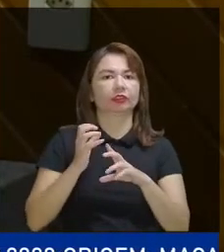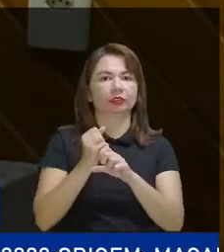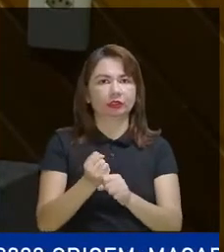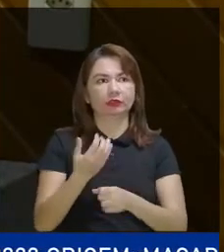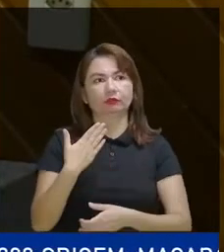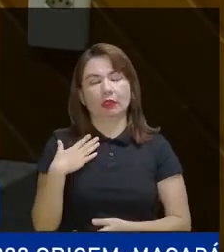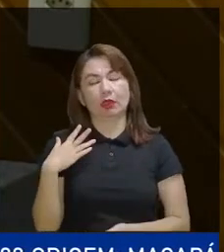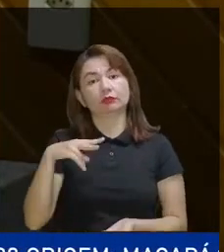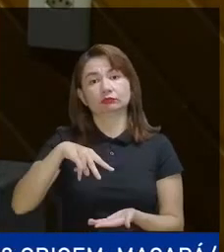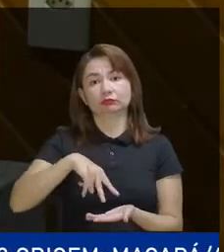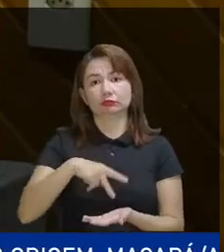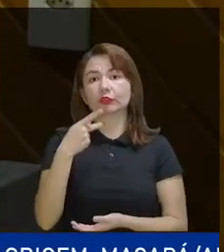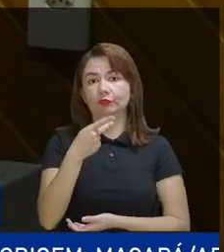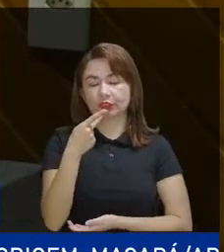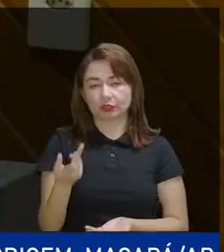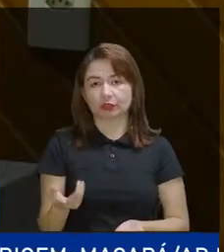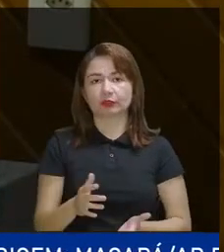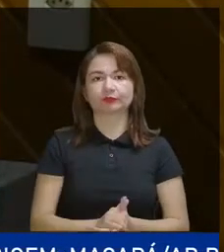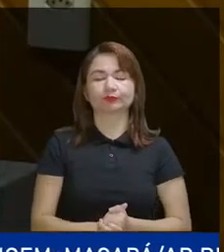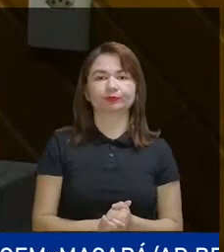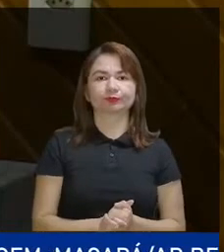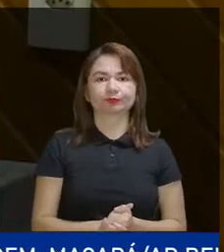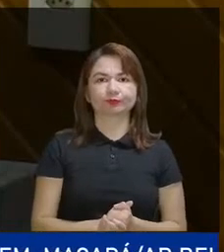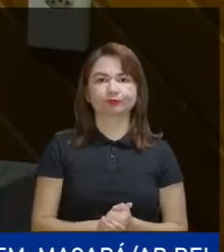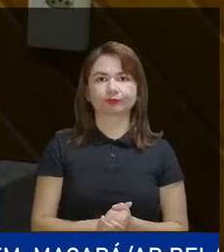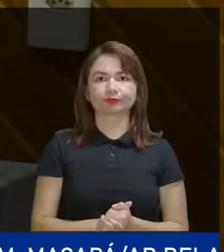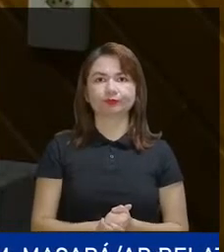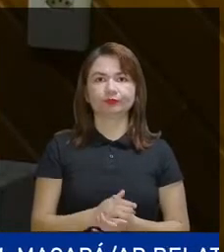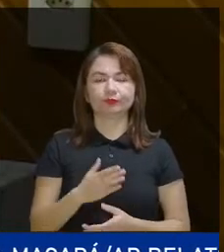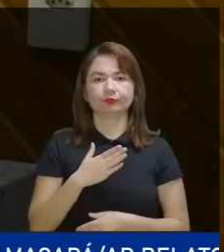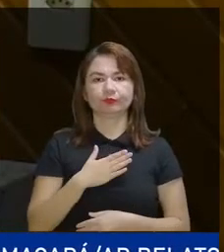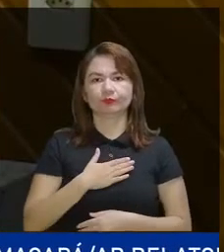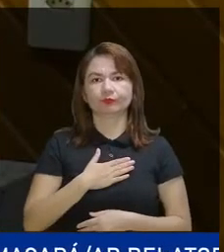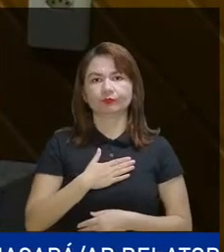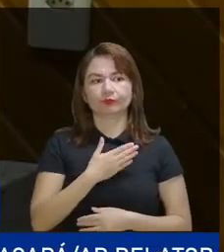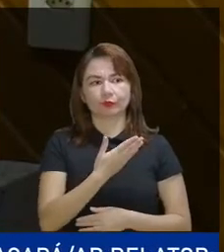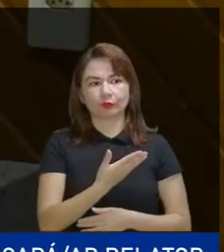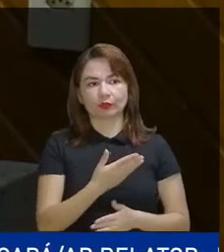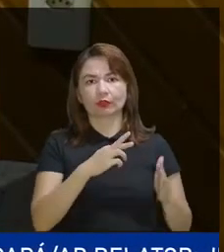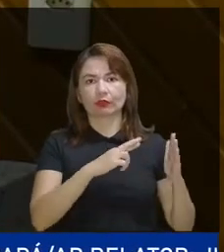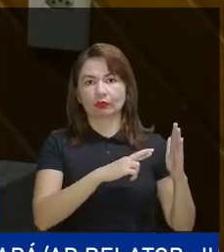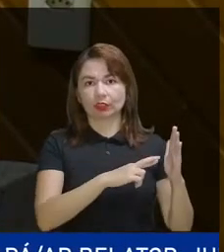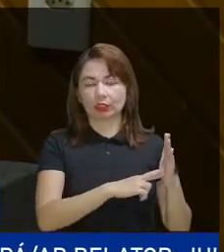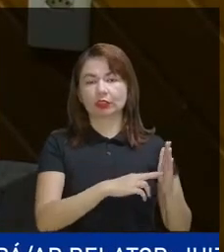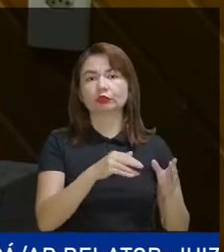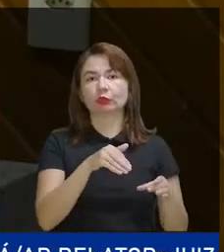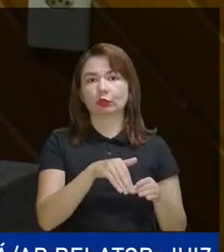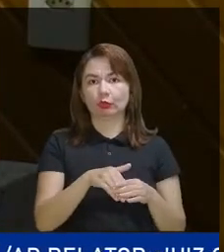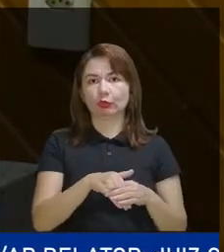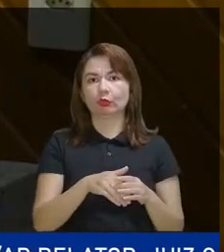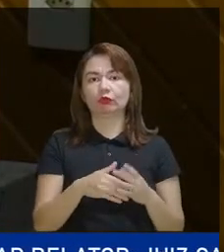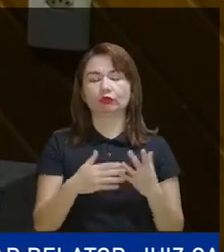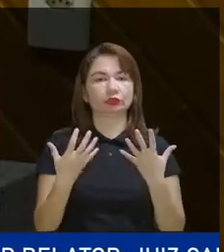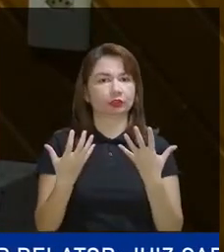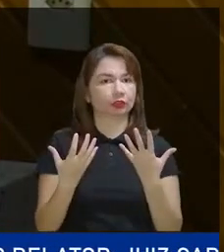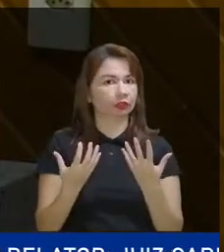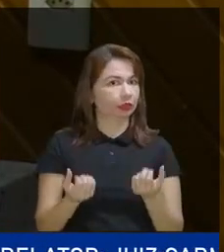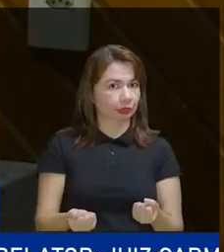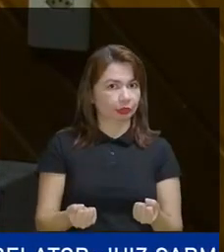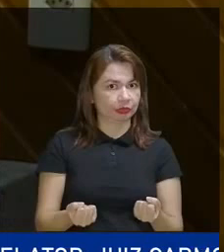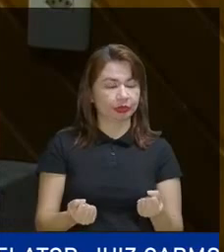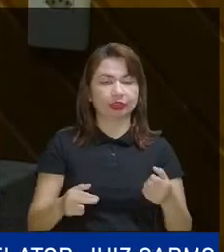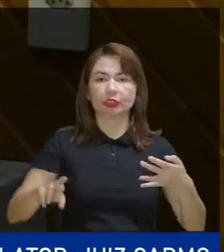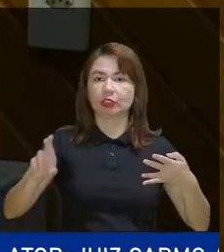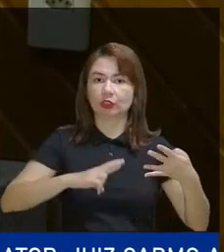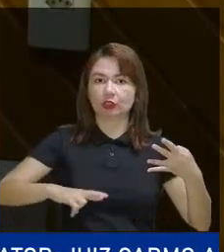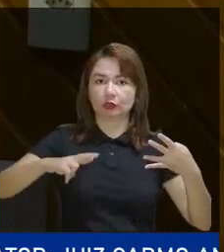meu posicionamento e o voto do eminente relator de negar provimento ao